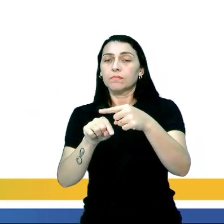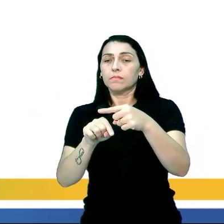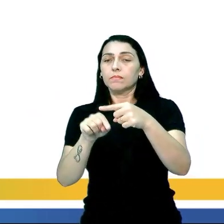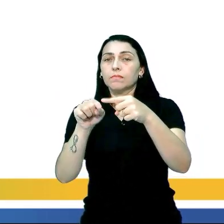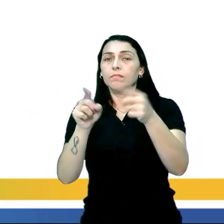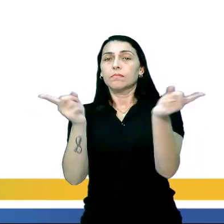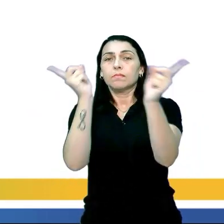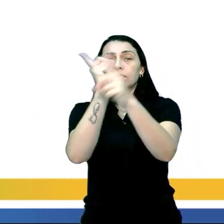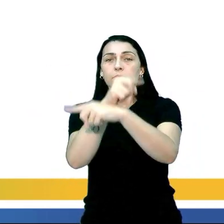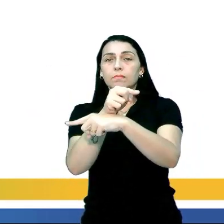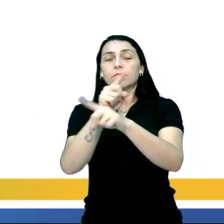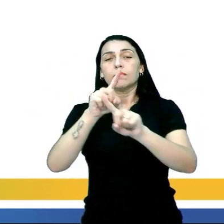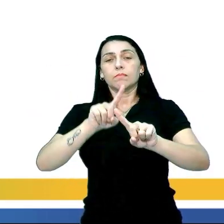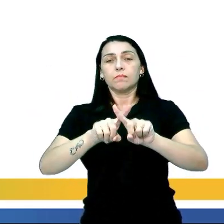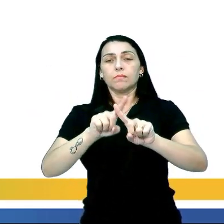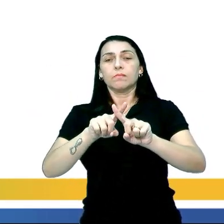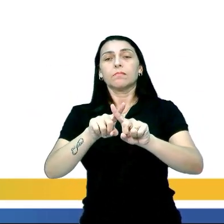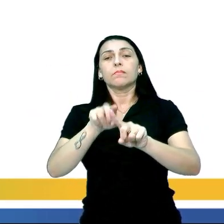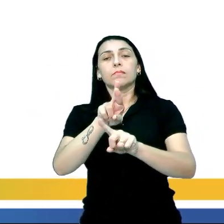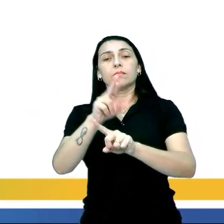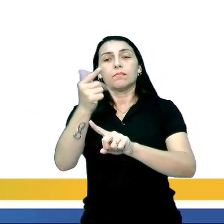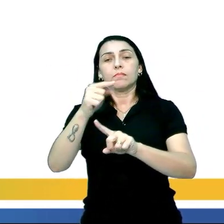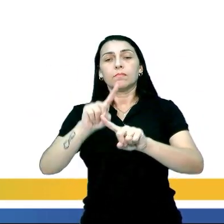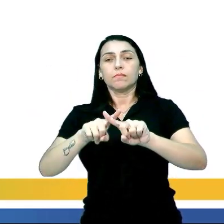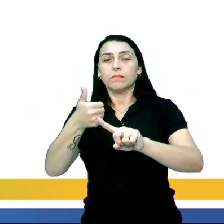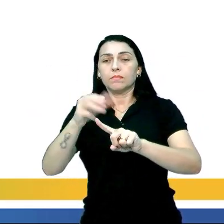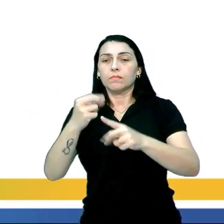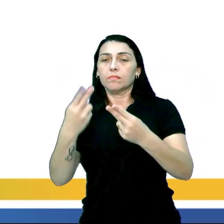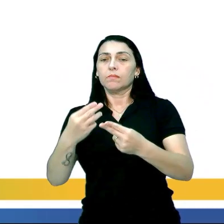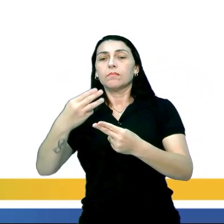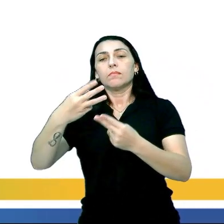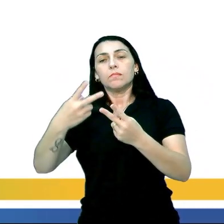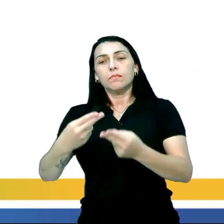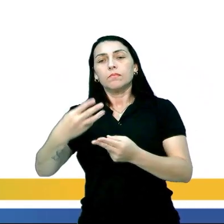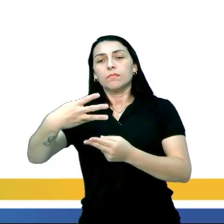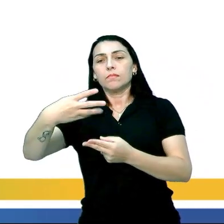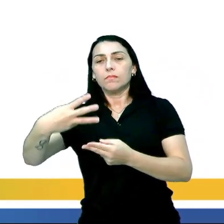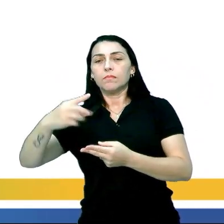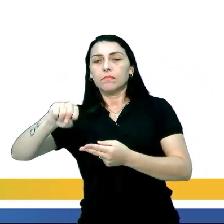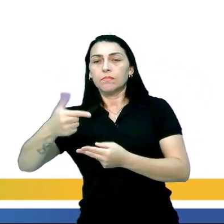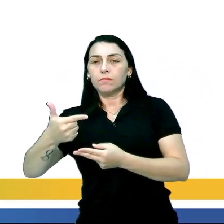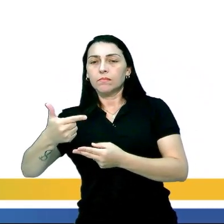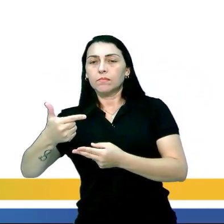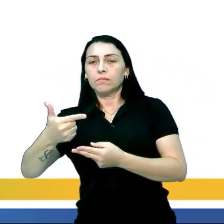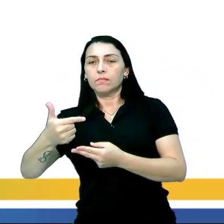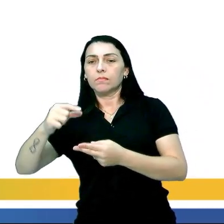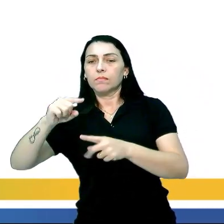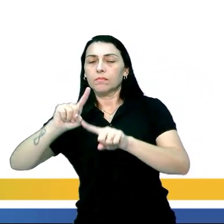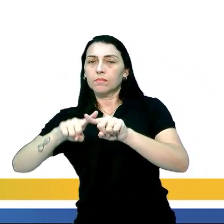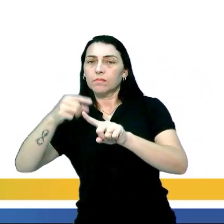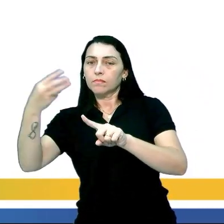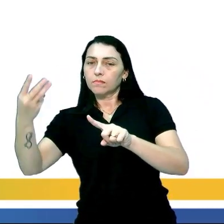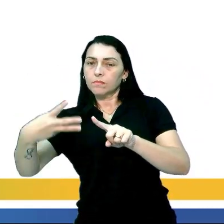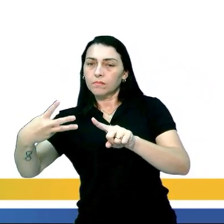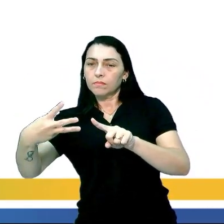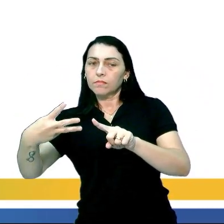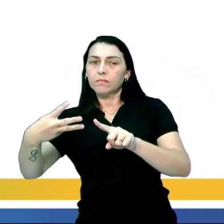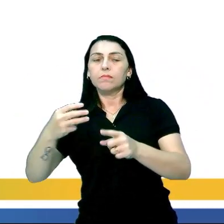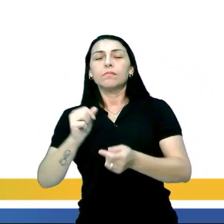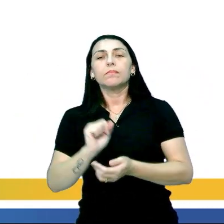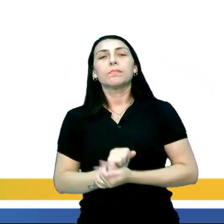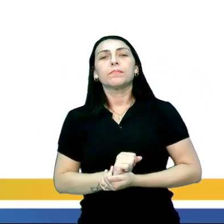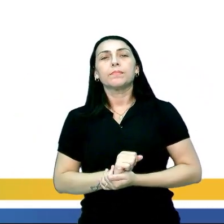passa multiplicando. Fica r² vezes 10 igual a 43,2 vezes 3, tá bom?